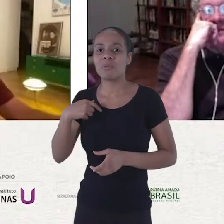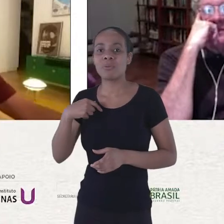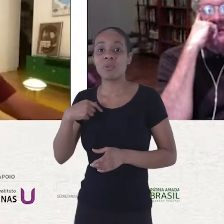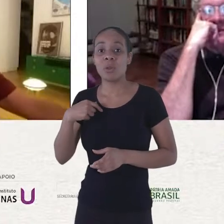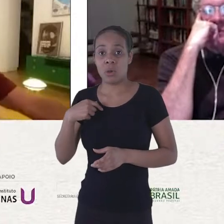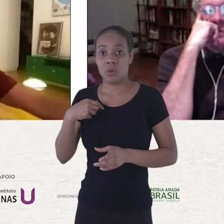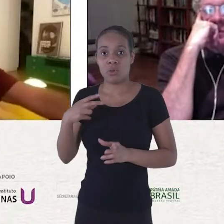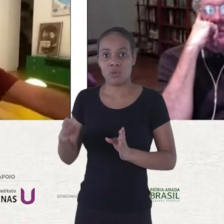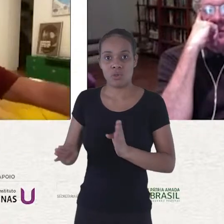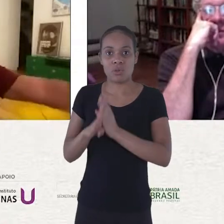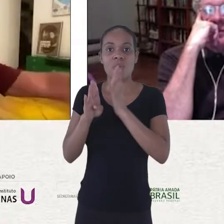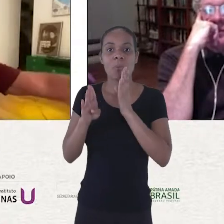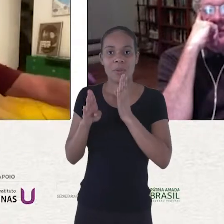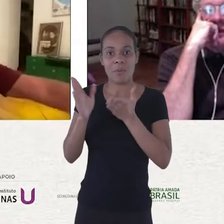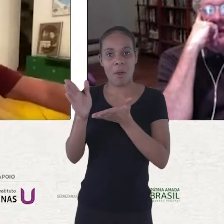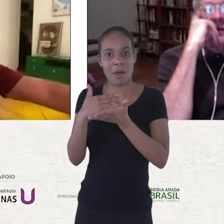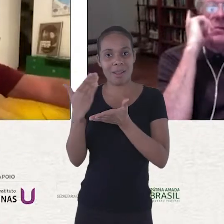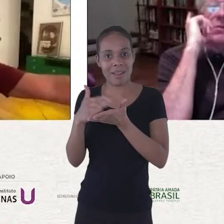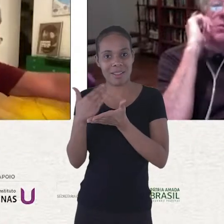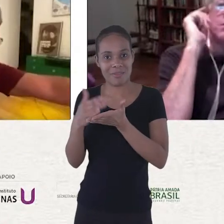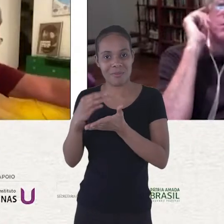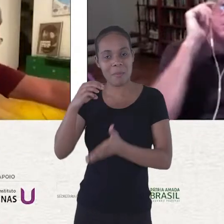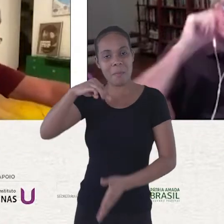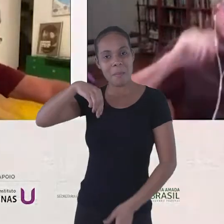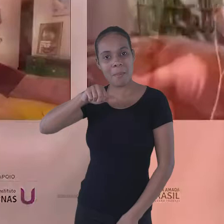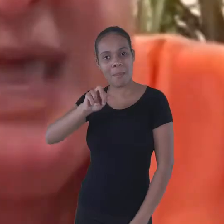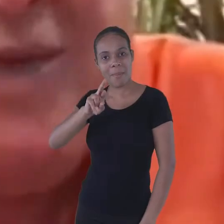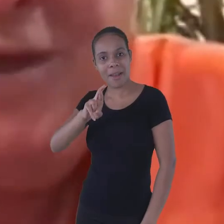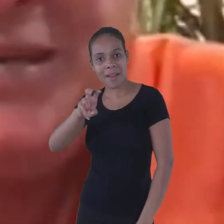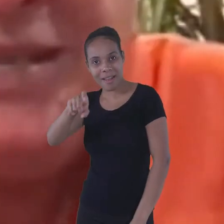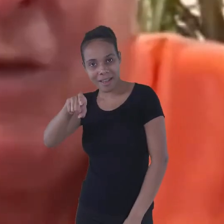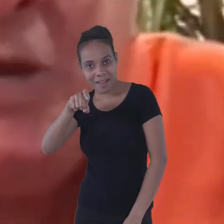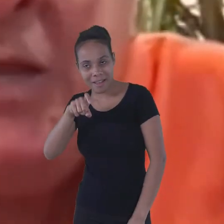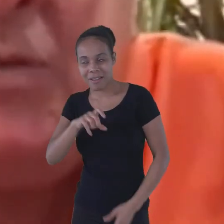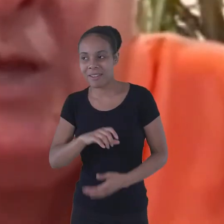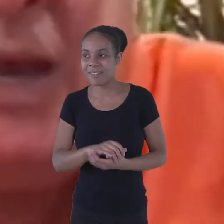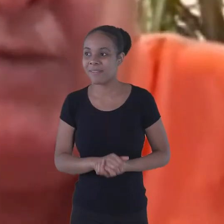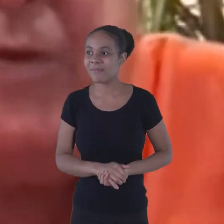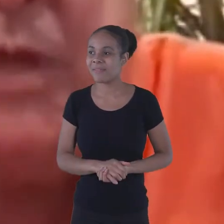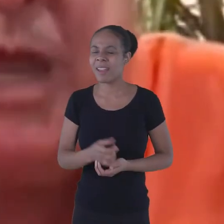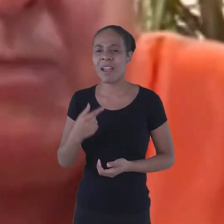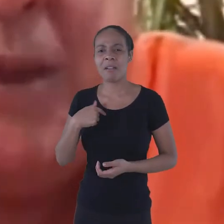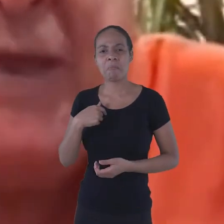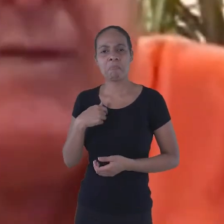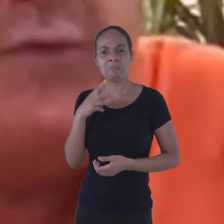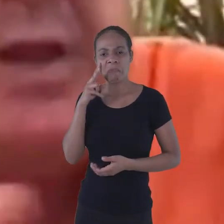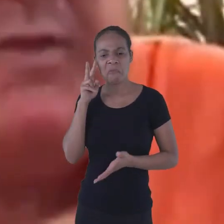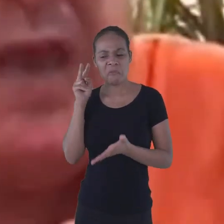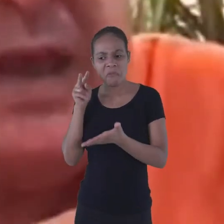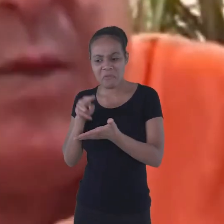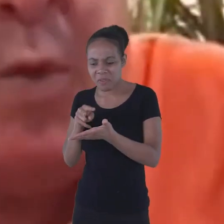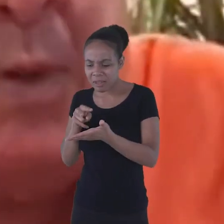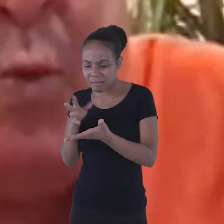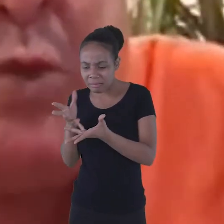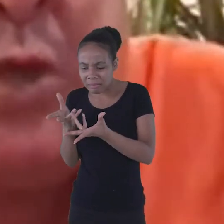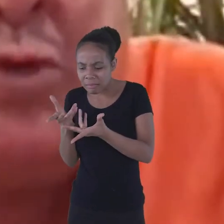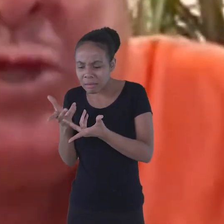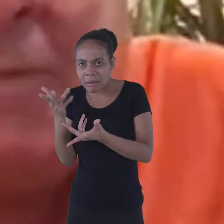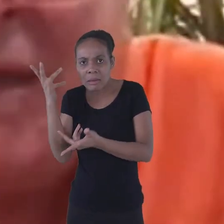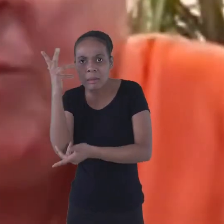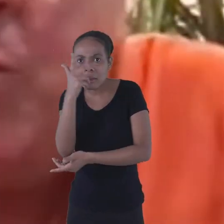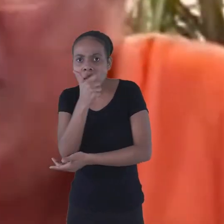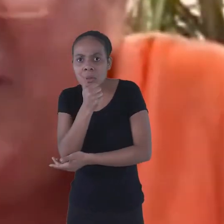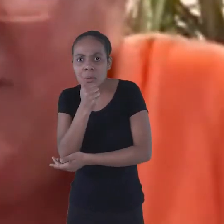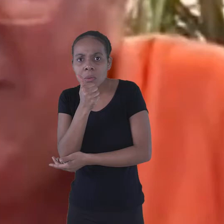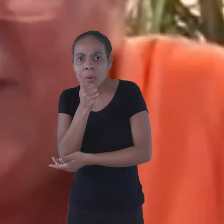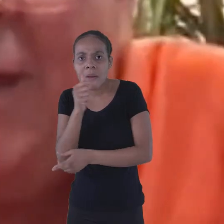estéticas de Marx, do autor espanhol. Eu achei tão lindo aquele livro que eu dei de presente. Fui na livraria comprar o outro e não